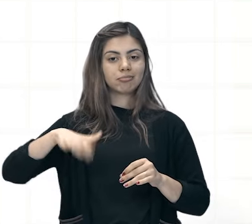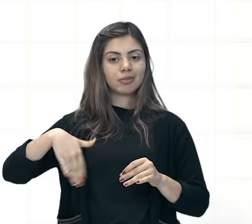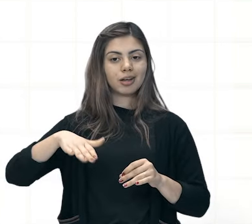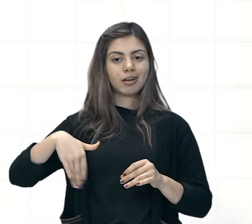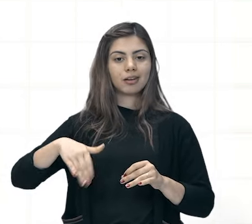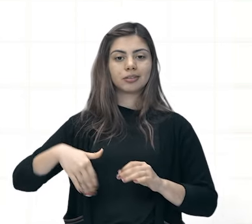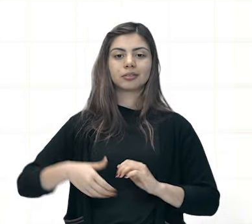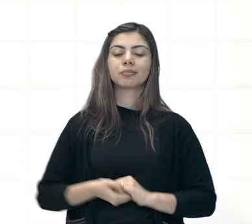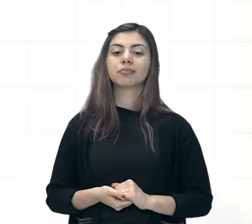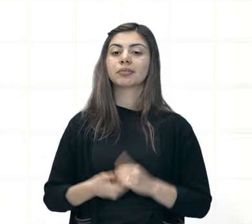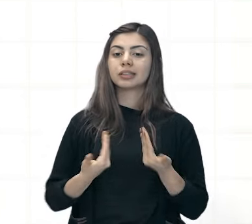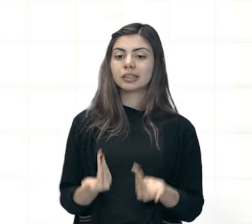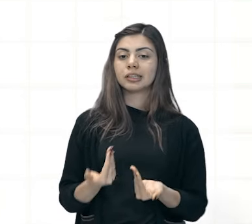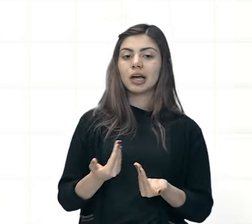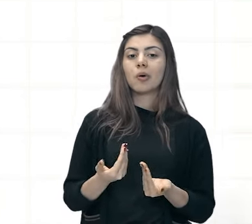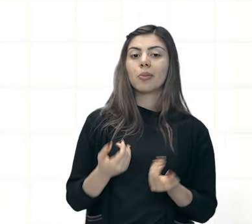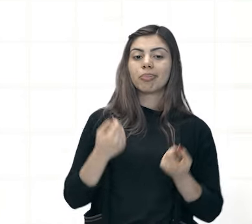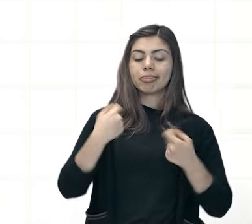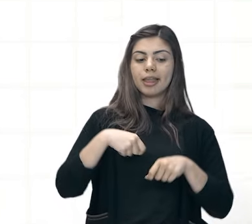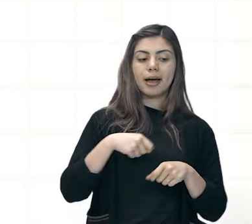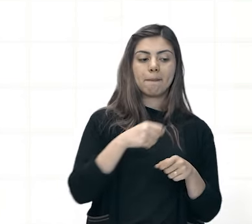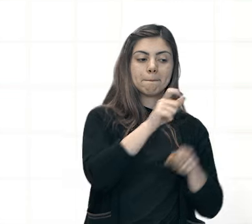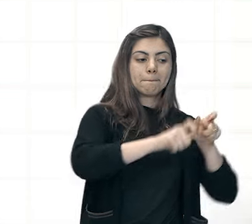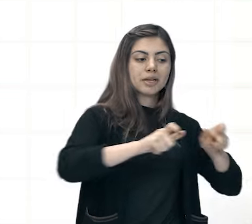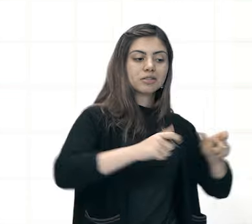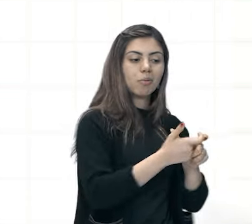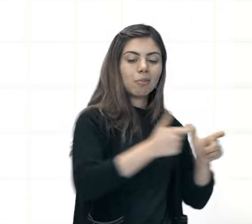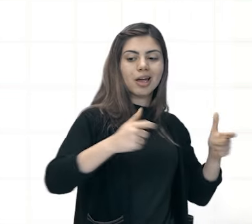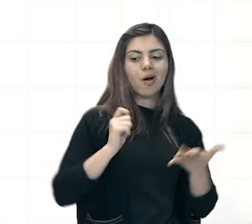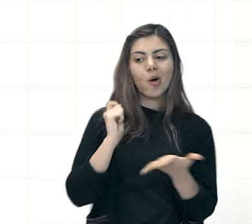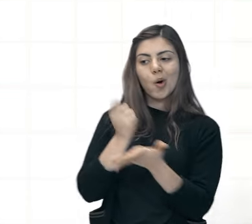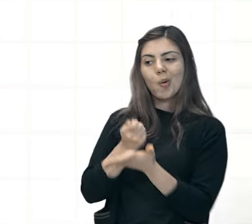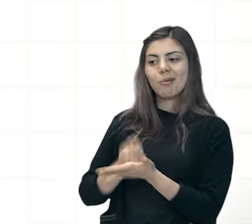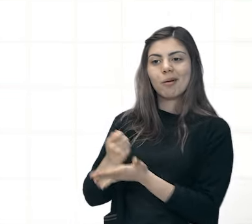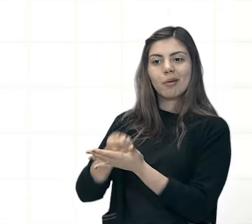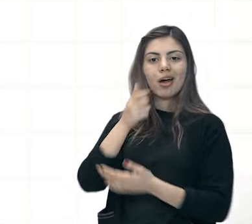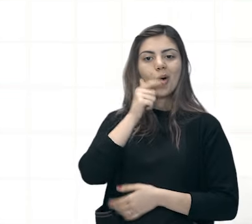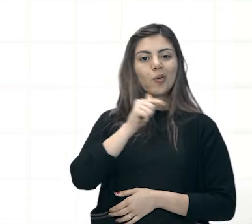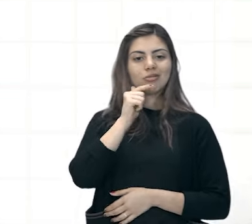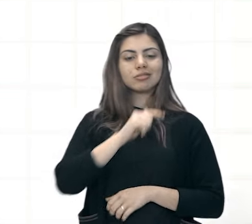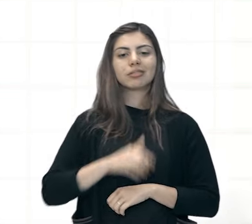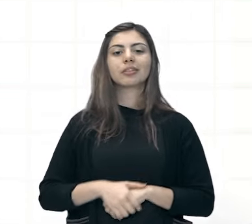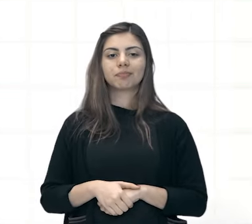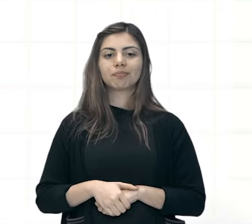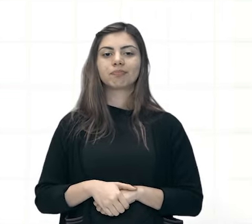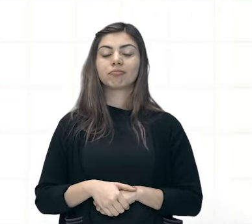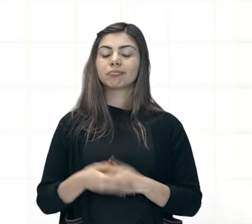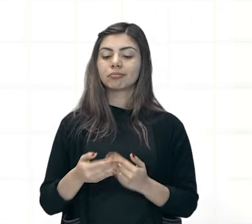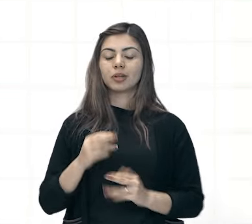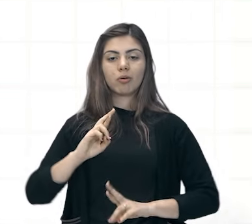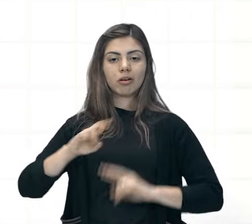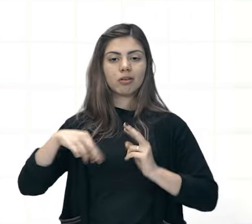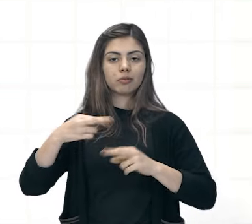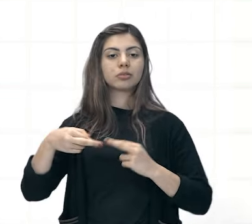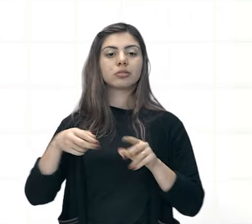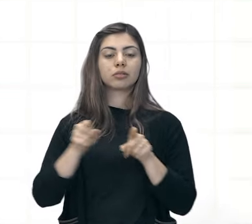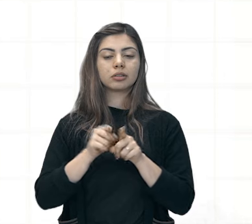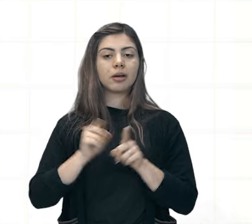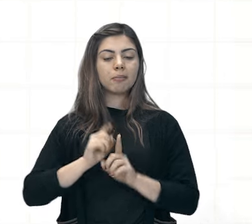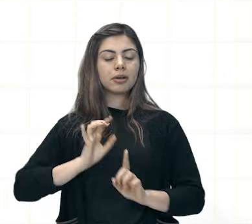acessíveis, tornando-os disponíveis para um número maior de pessoas. A industrialização também impulsionou o